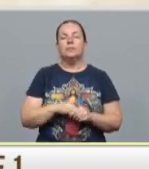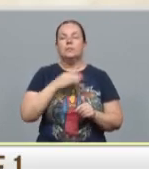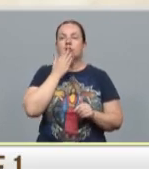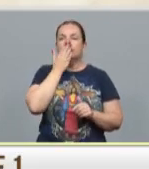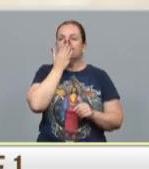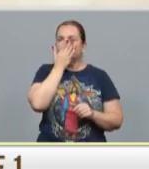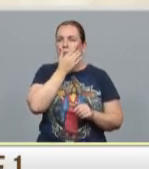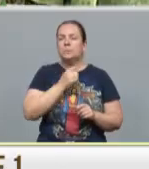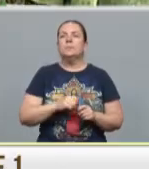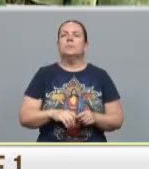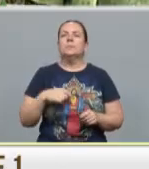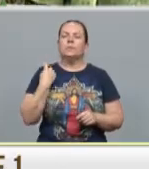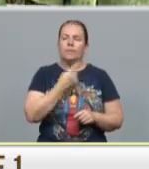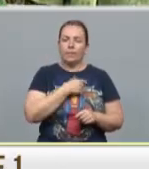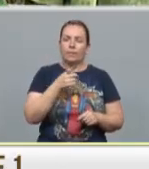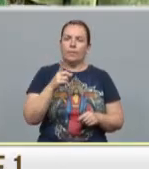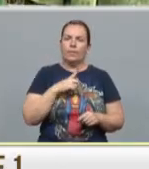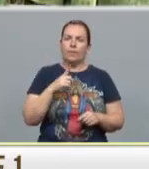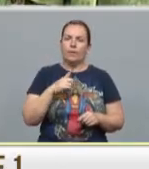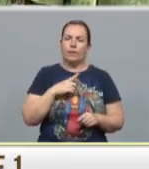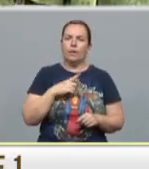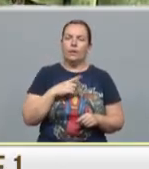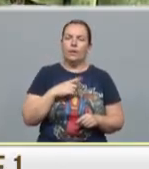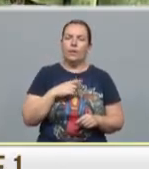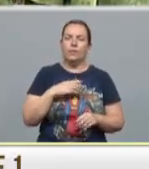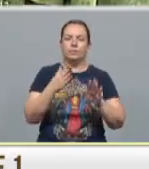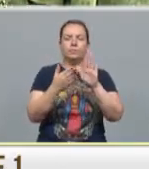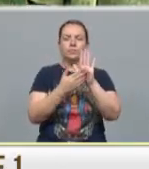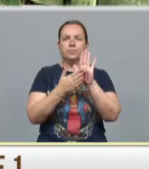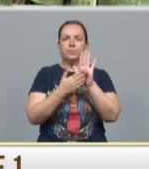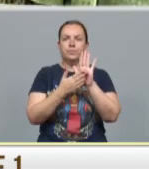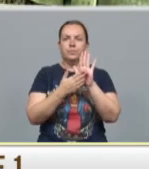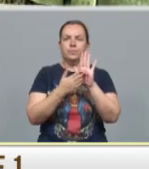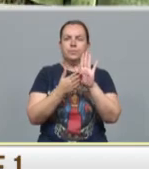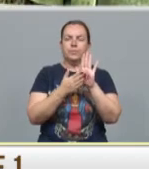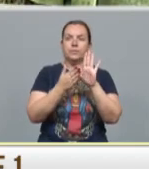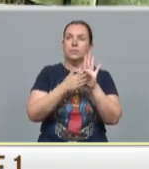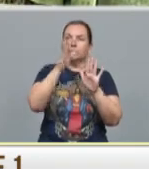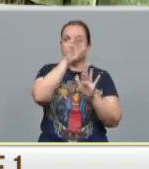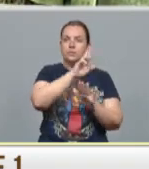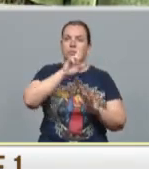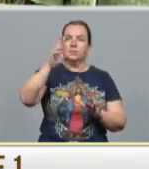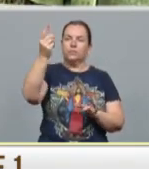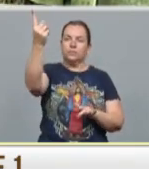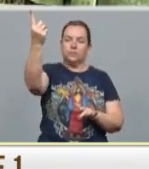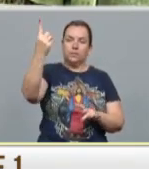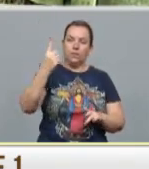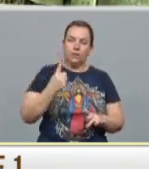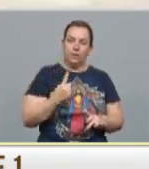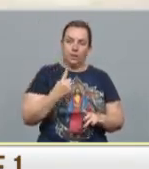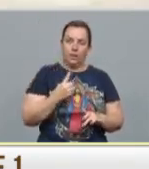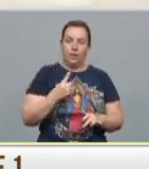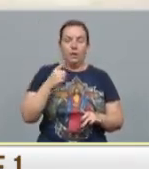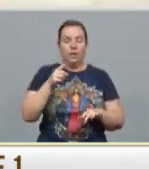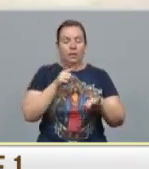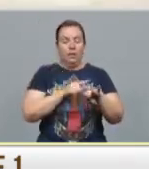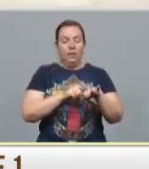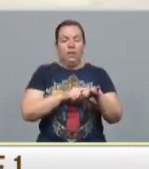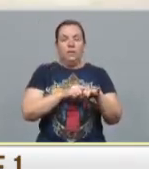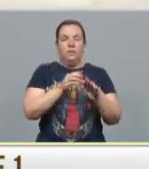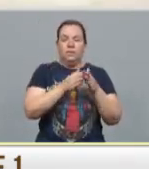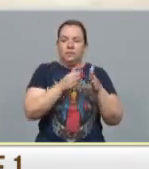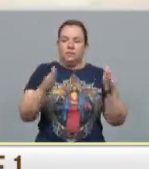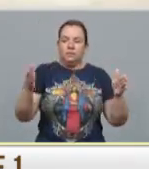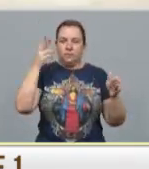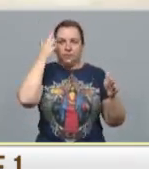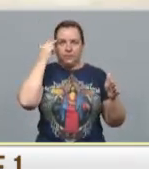nós temos a grande promessa de que o Senhor vem, e nesse tempo comum,